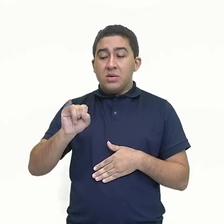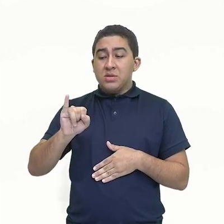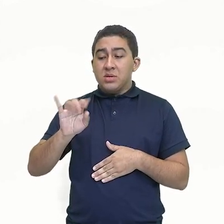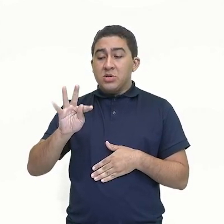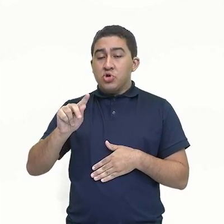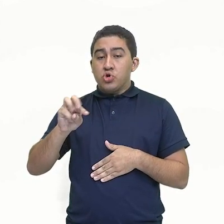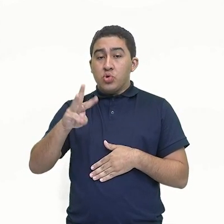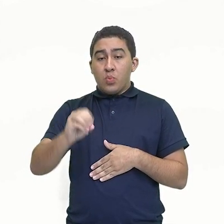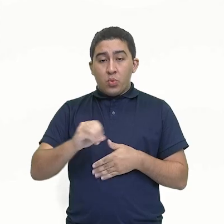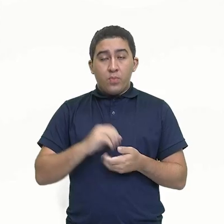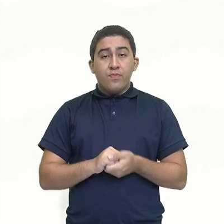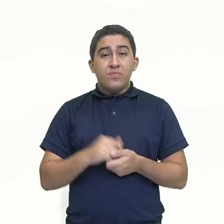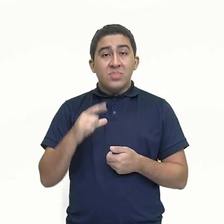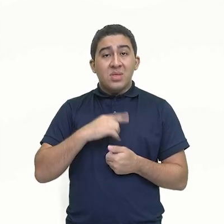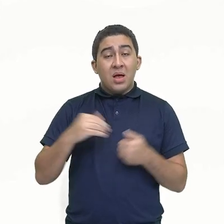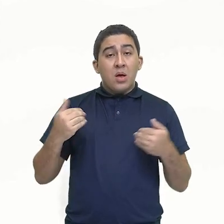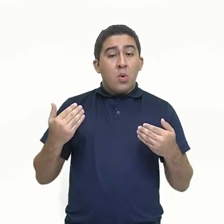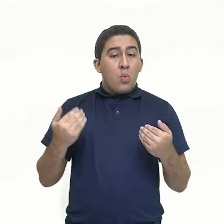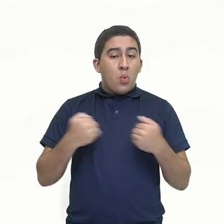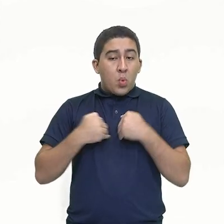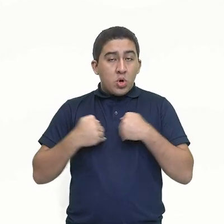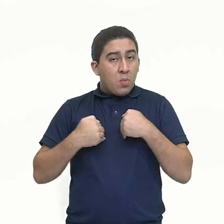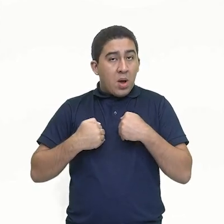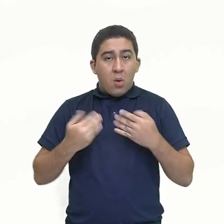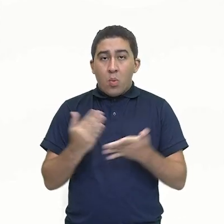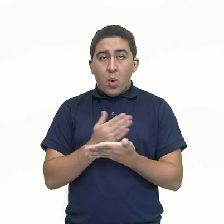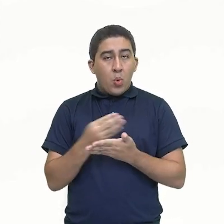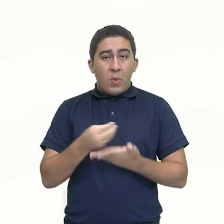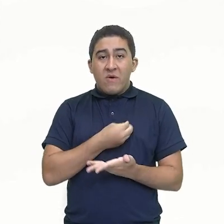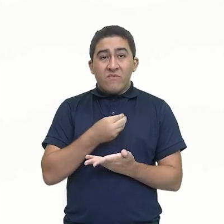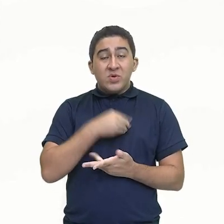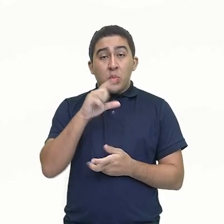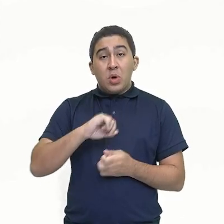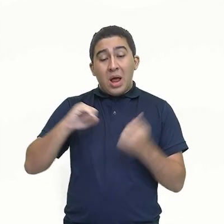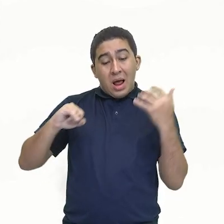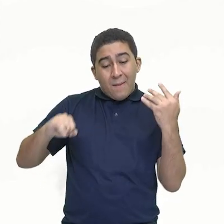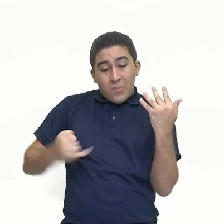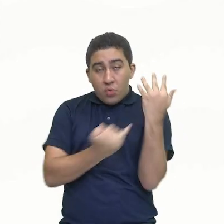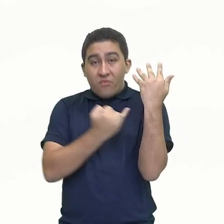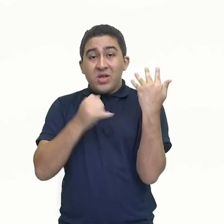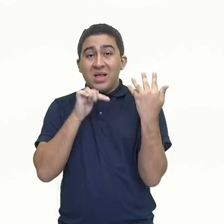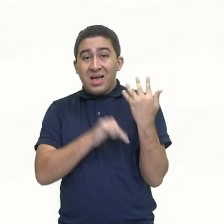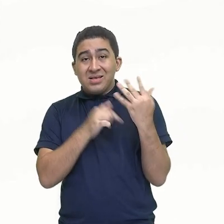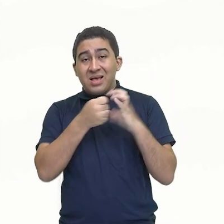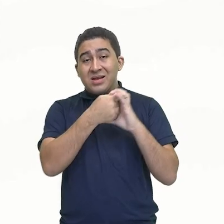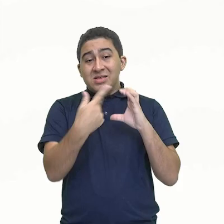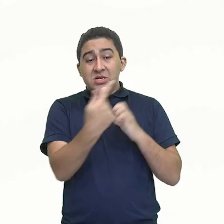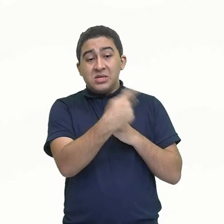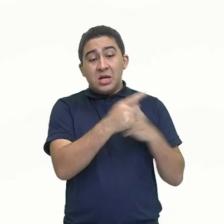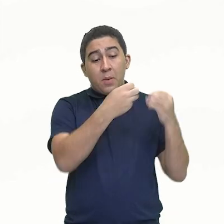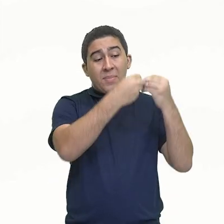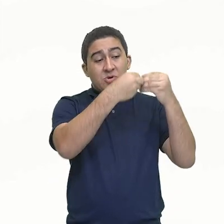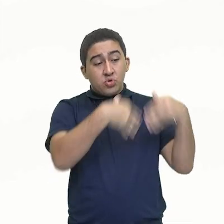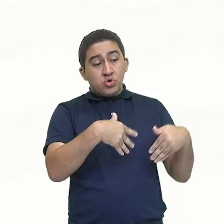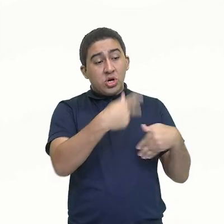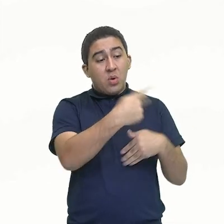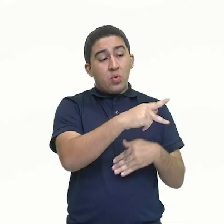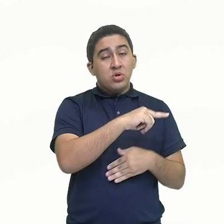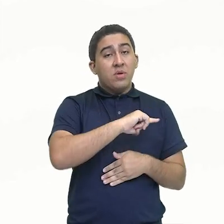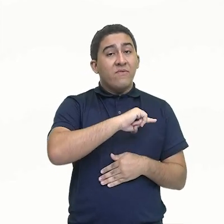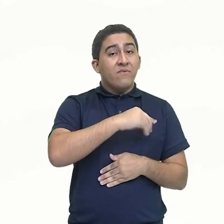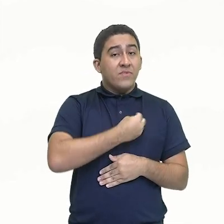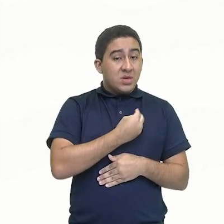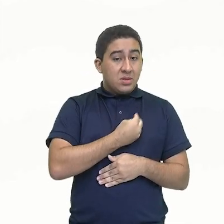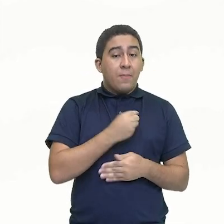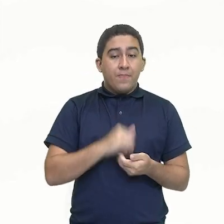um organismo se beneficia às custas do outro, em prejuízo do outro. E aí nós